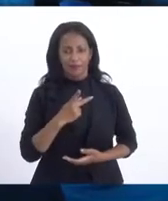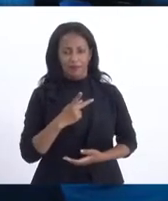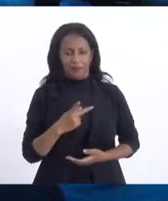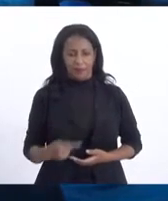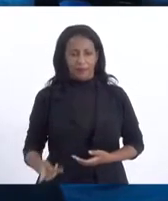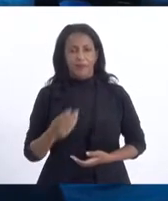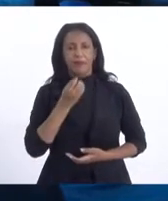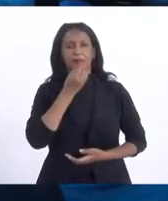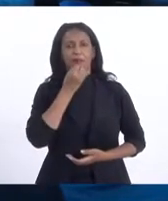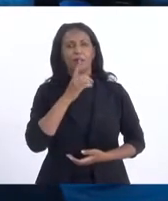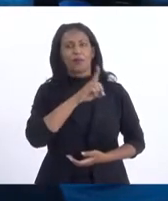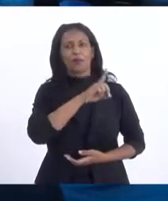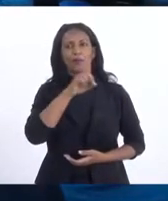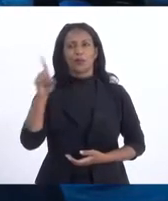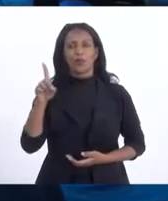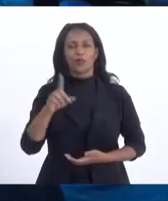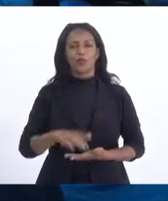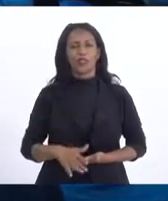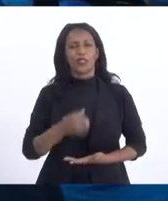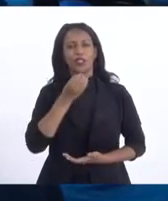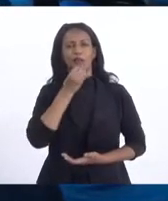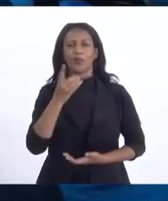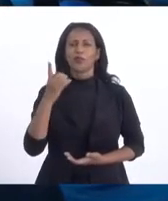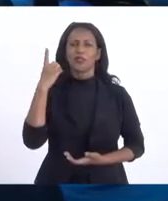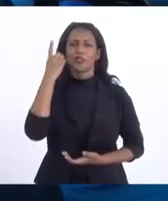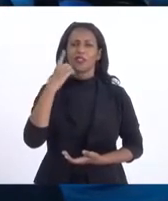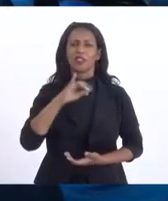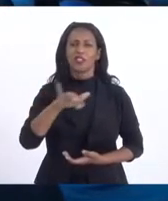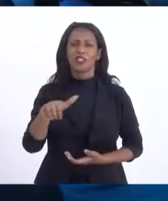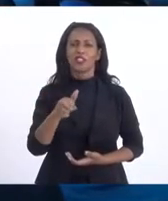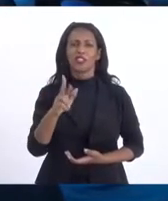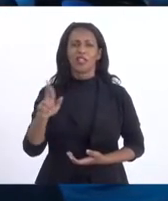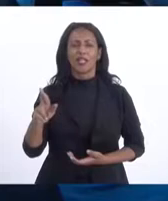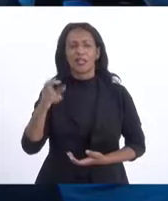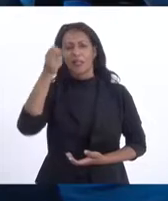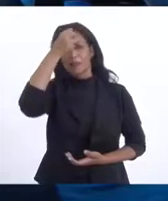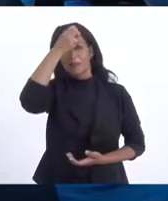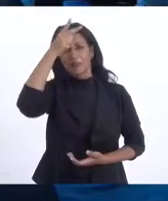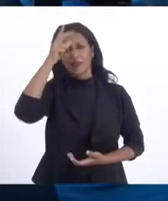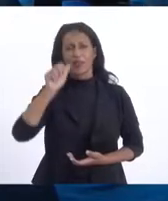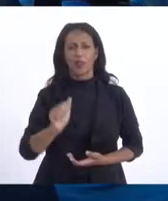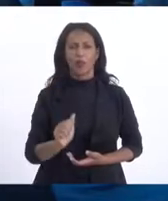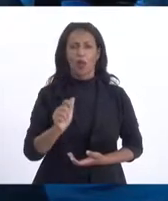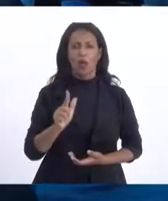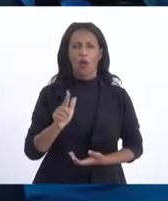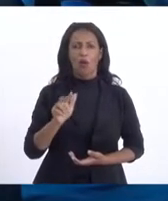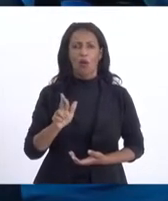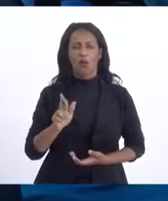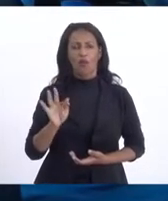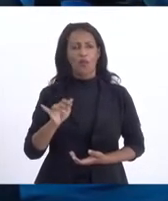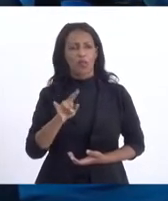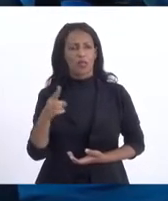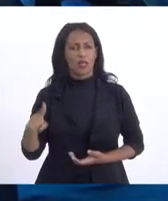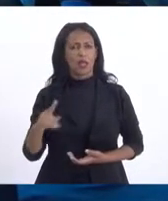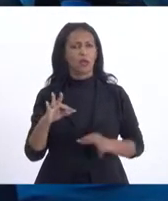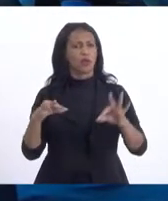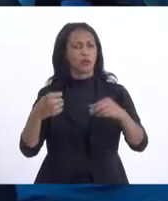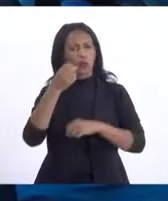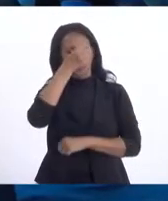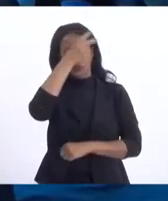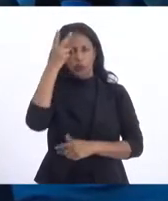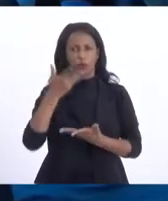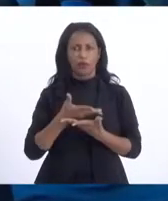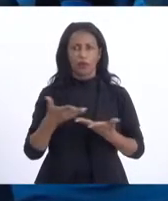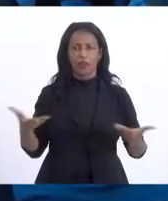dia. Bom dia, deputado Jair Bittencourt. Bom dia, nosso prefeito Alfredão. A todos os prefeitos que estão aqui ao lado,